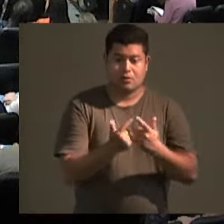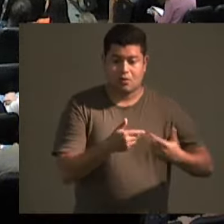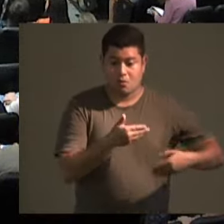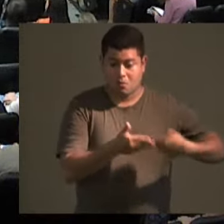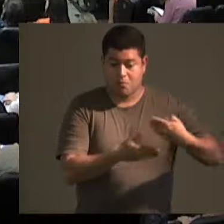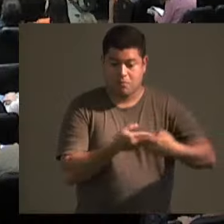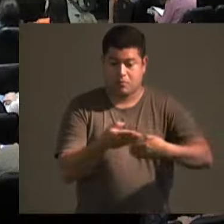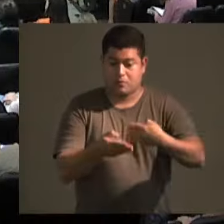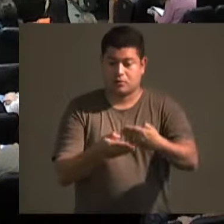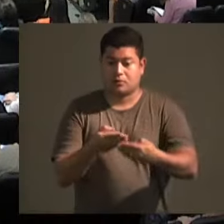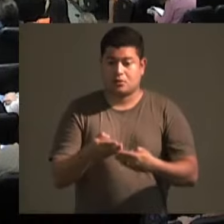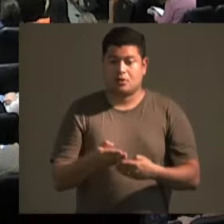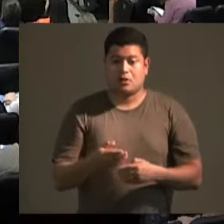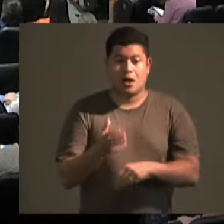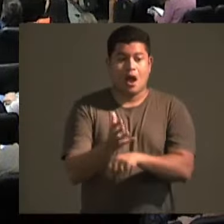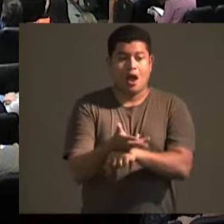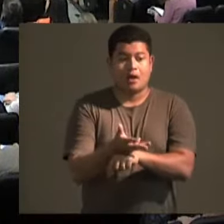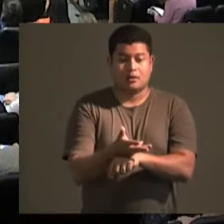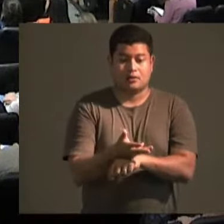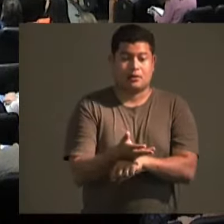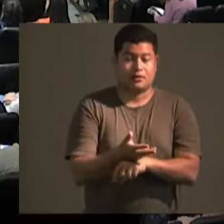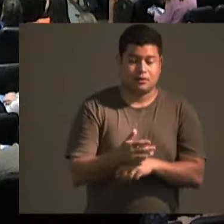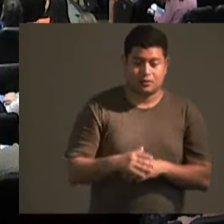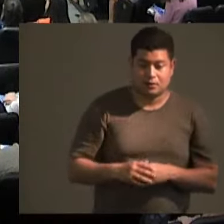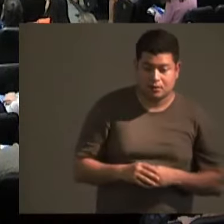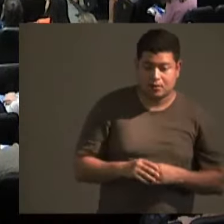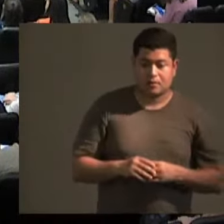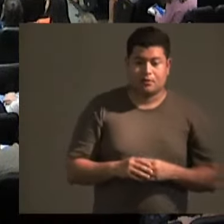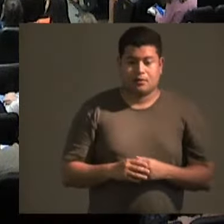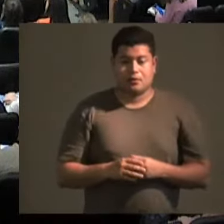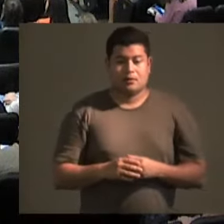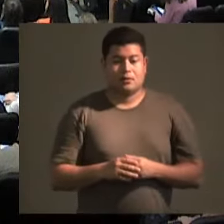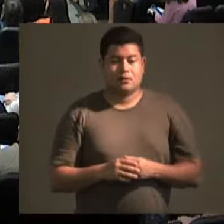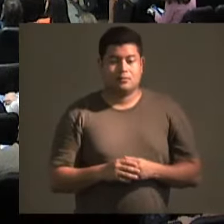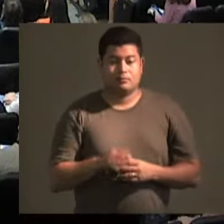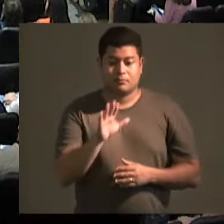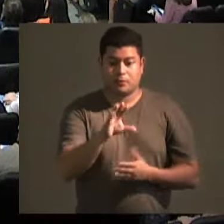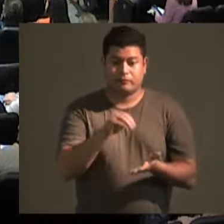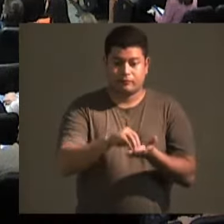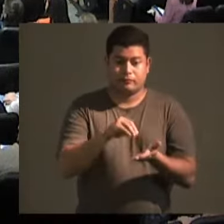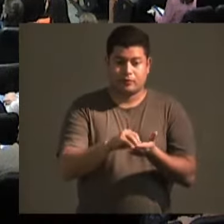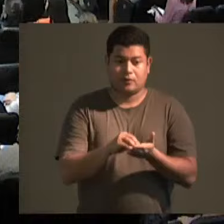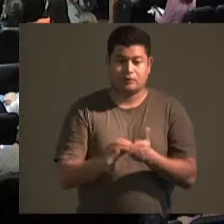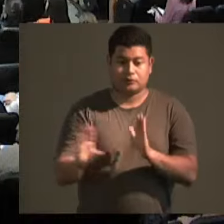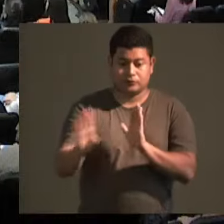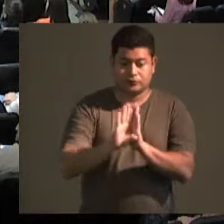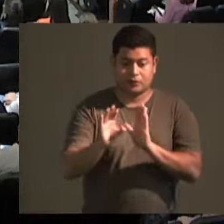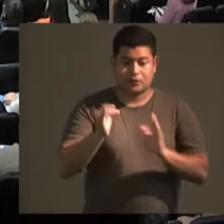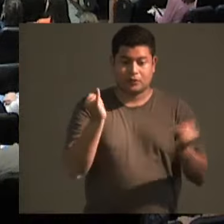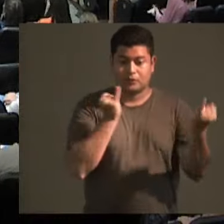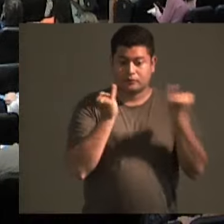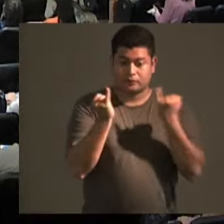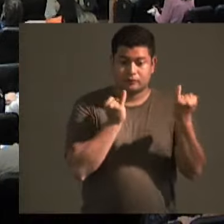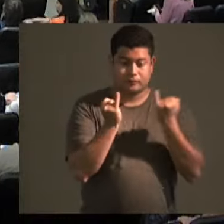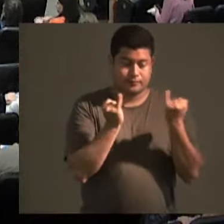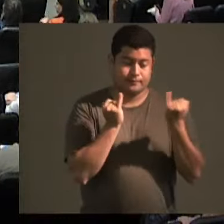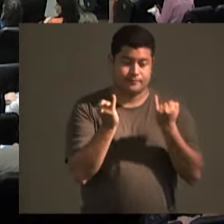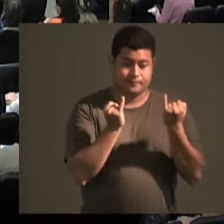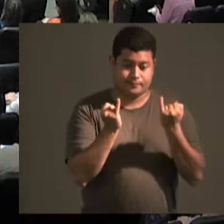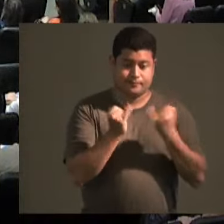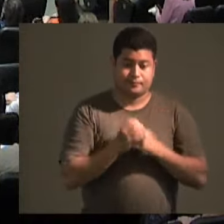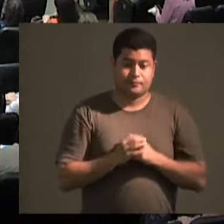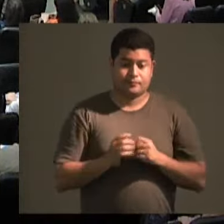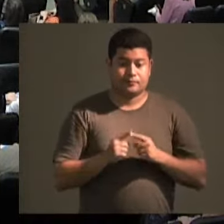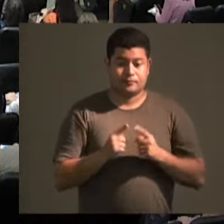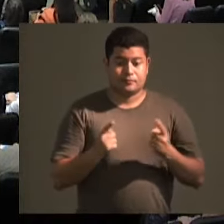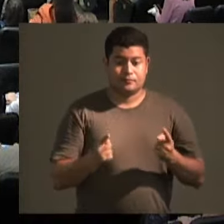para agilizar isso e hoje esses dados não chegam ao nosso Observatório de Violências aqui. Então... e a questão